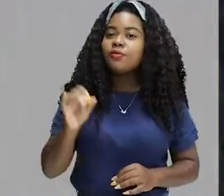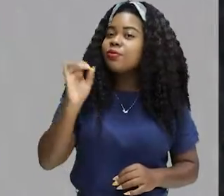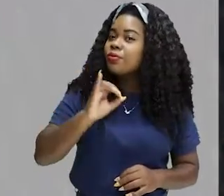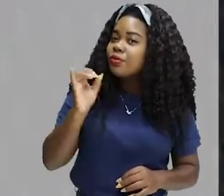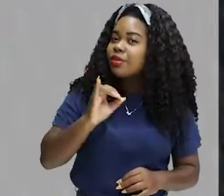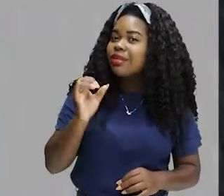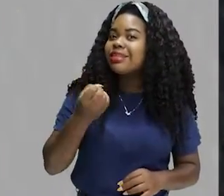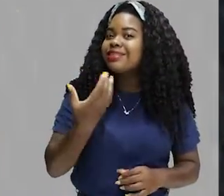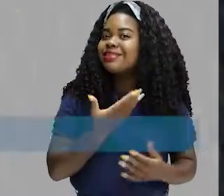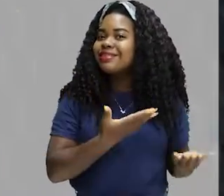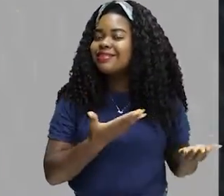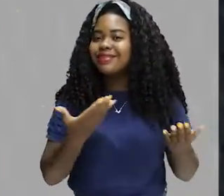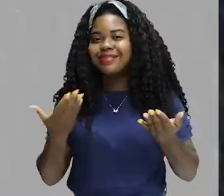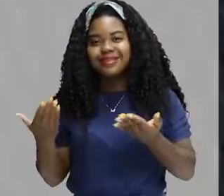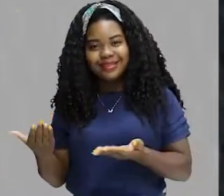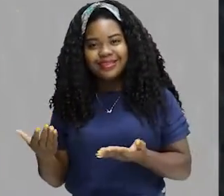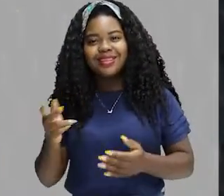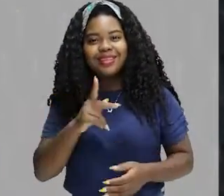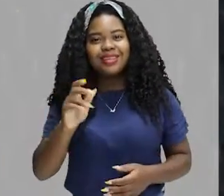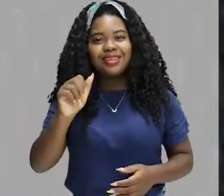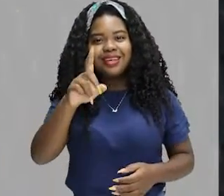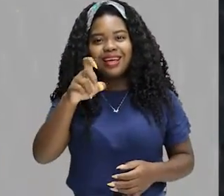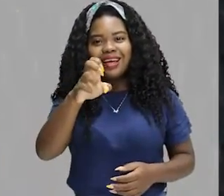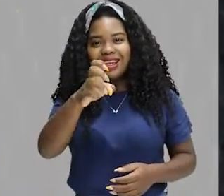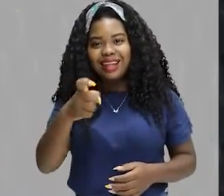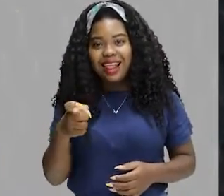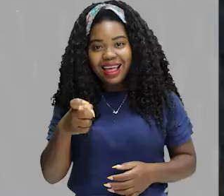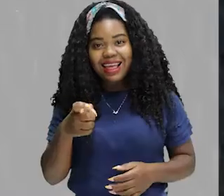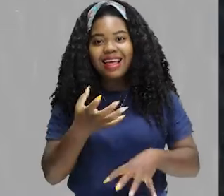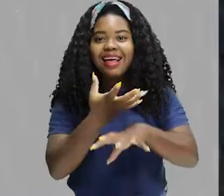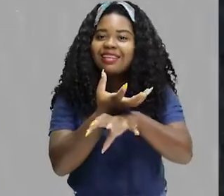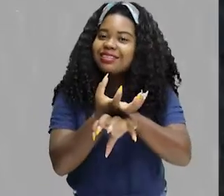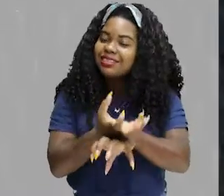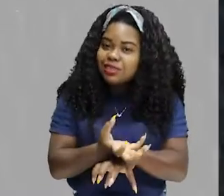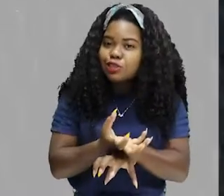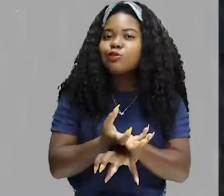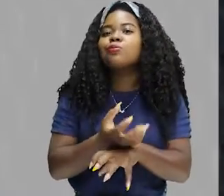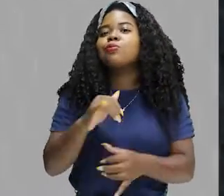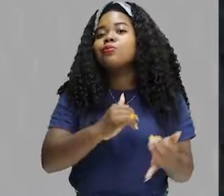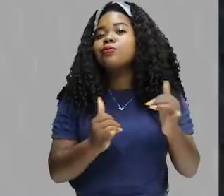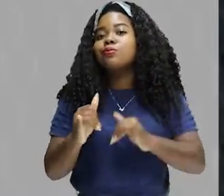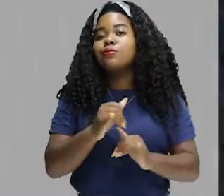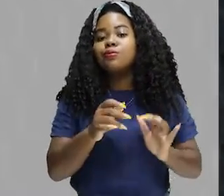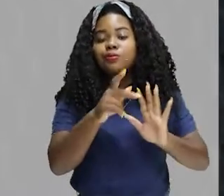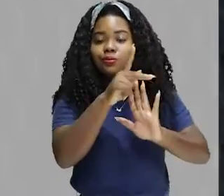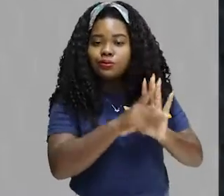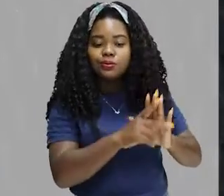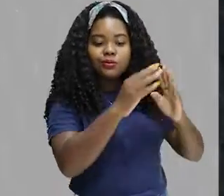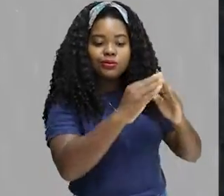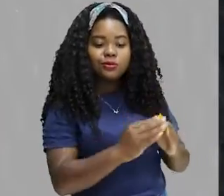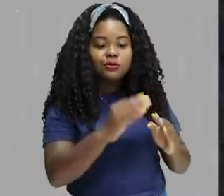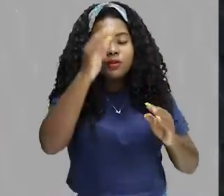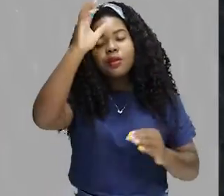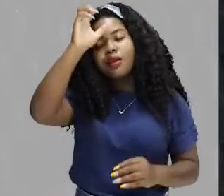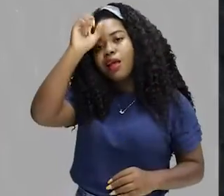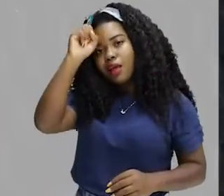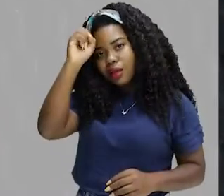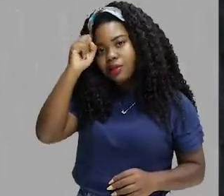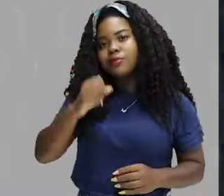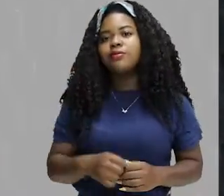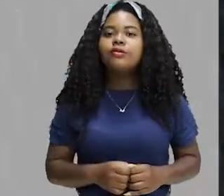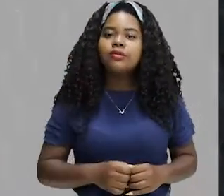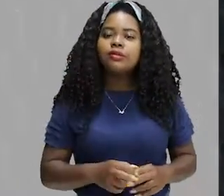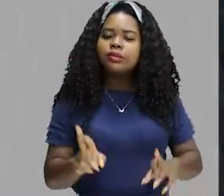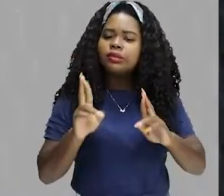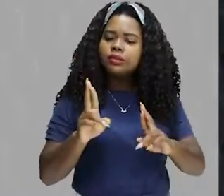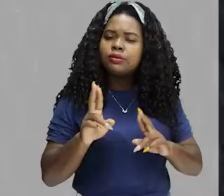Olá, turma! Sejam todos bem-vindos. Professor Alex, disciplina Química, mais uma aula do nosso projeto Fique em Casa Aprendendo. Turminha,